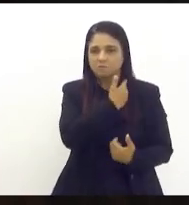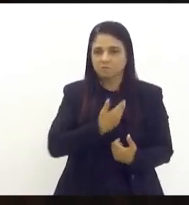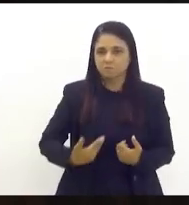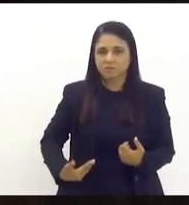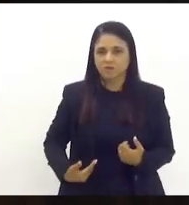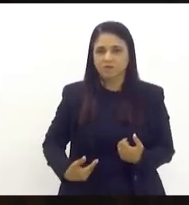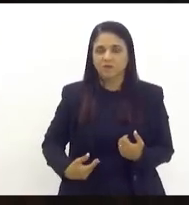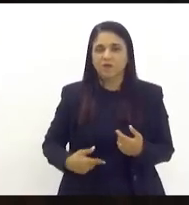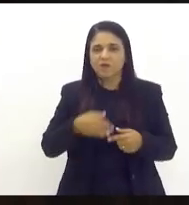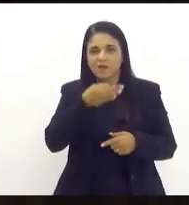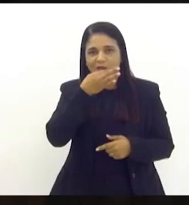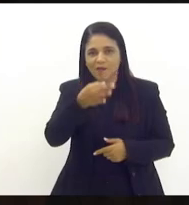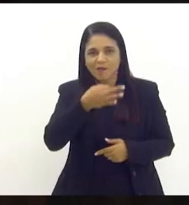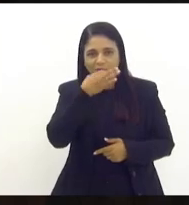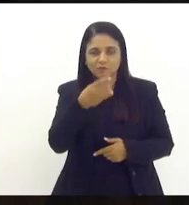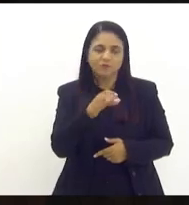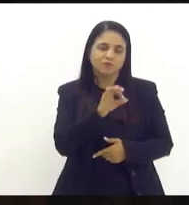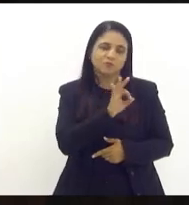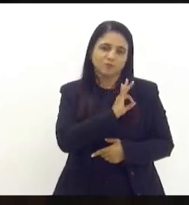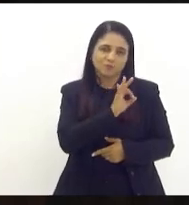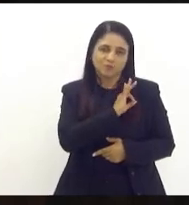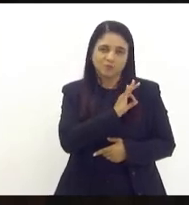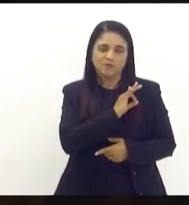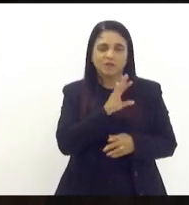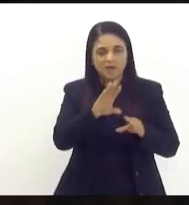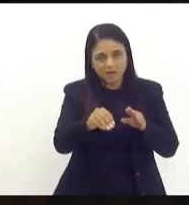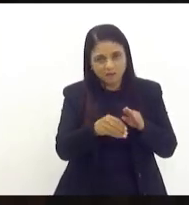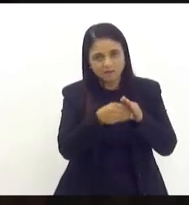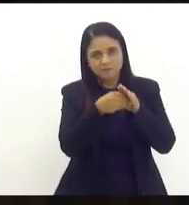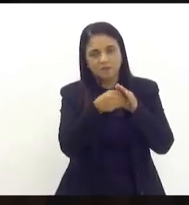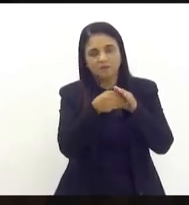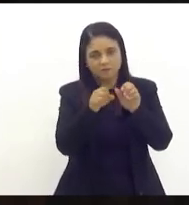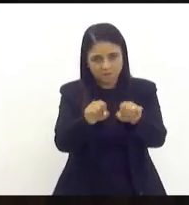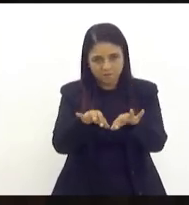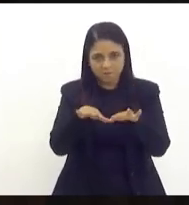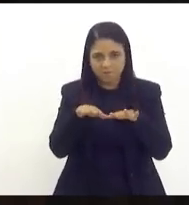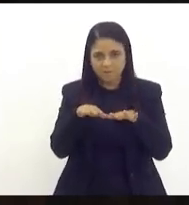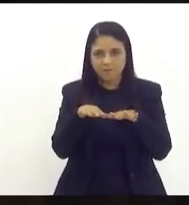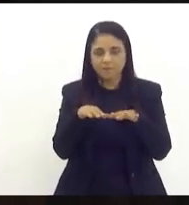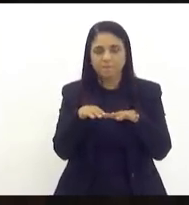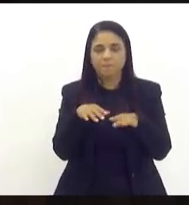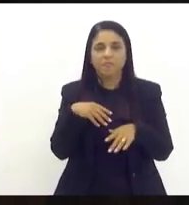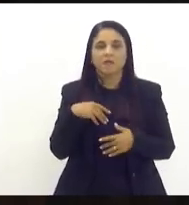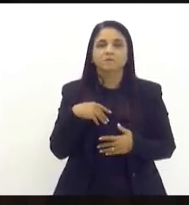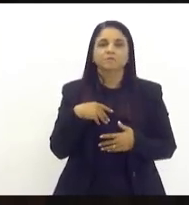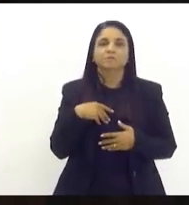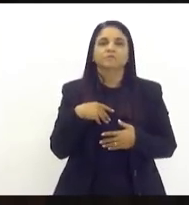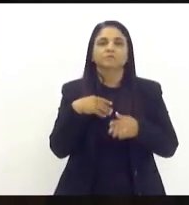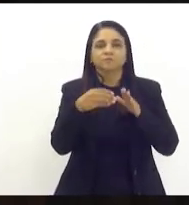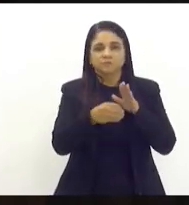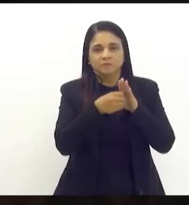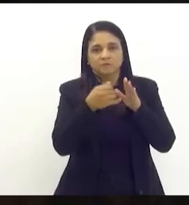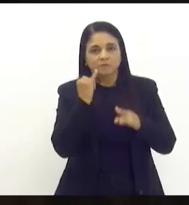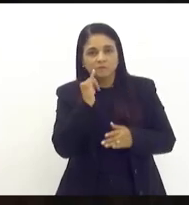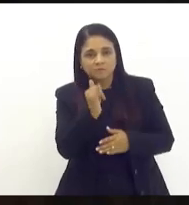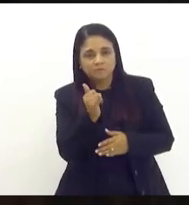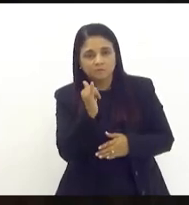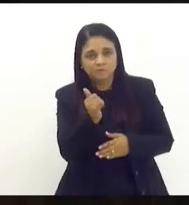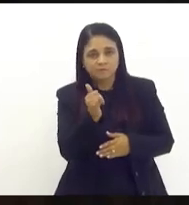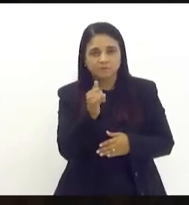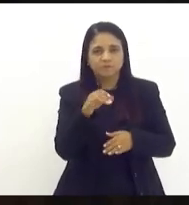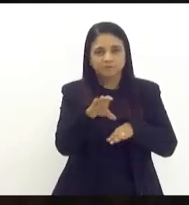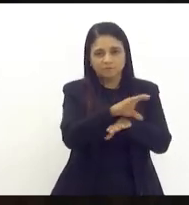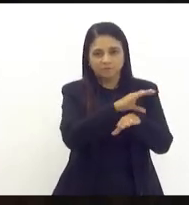e assuntos de polícia as emendas para emitir parecer e